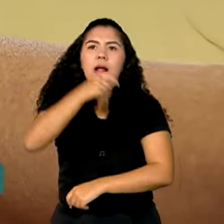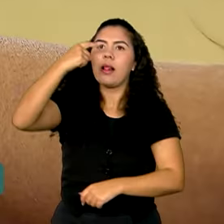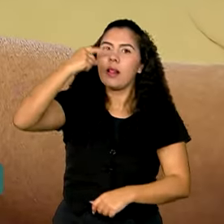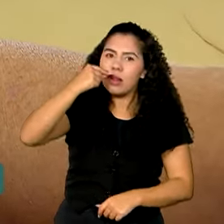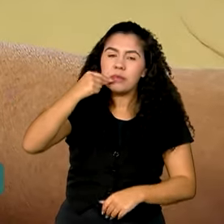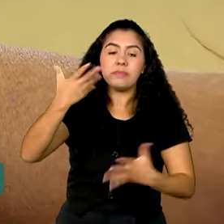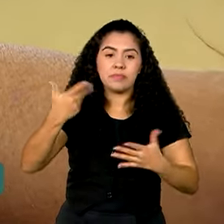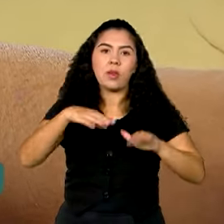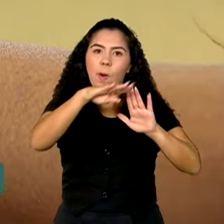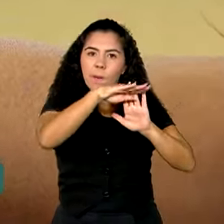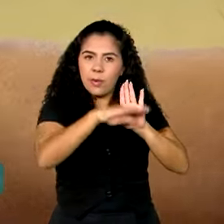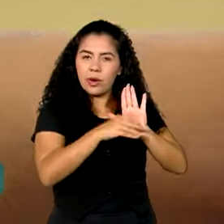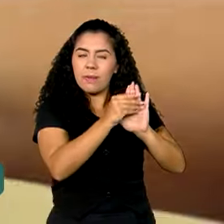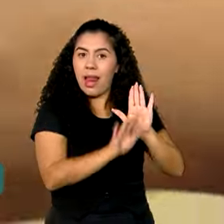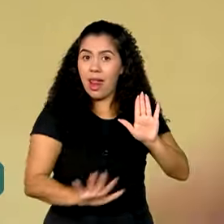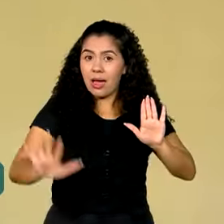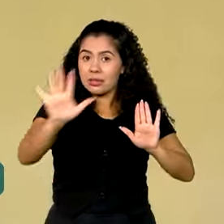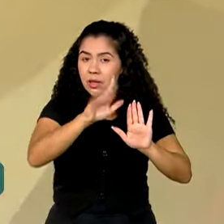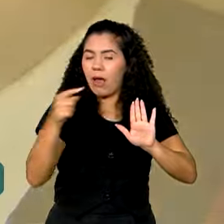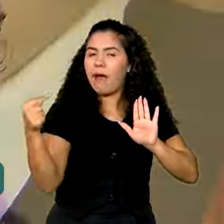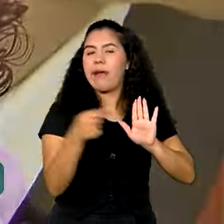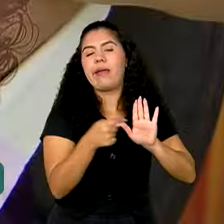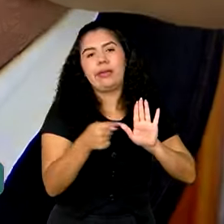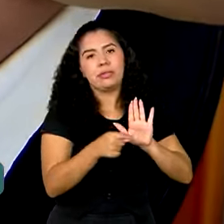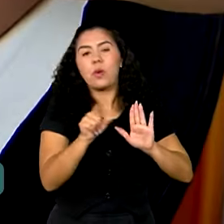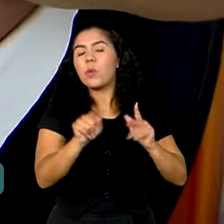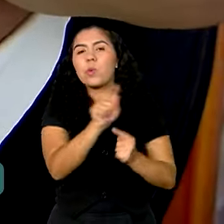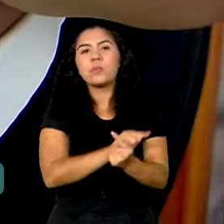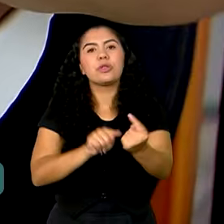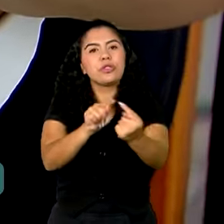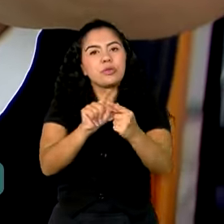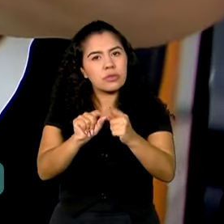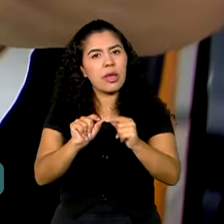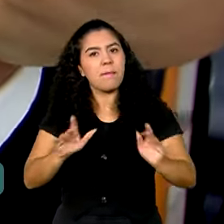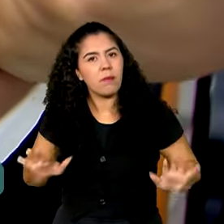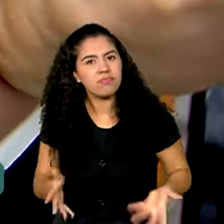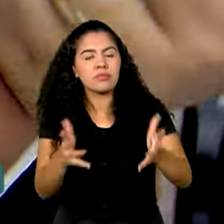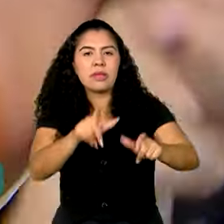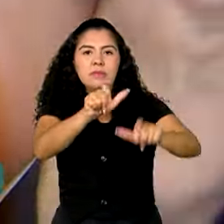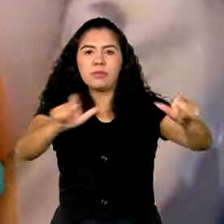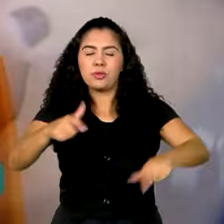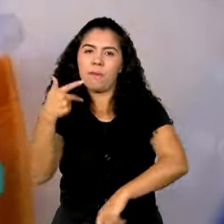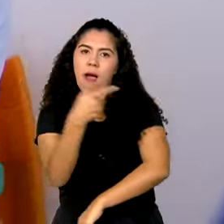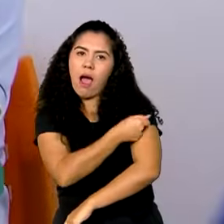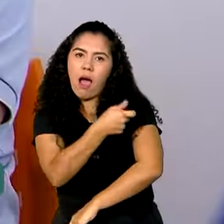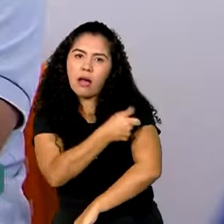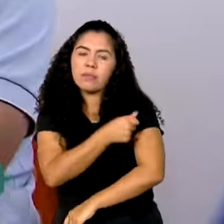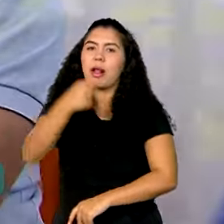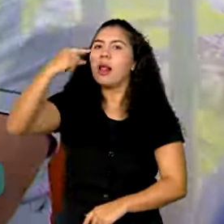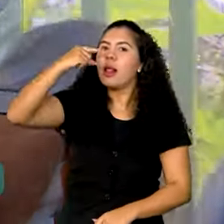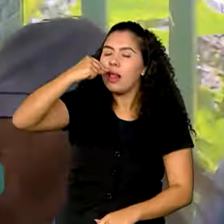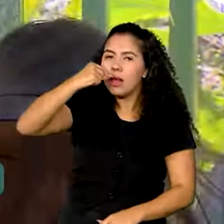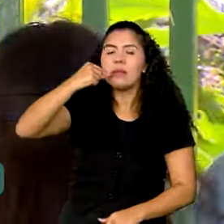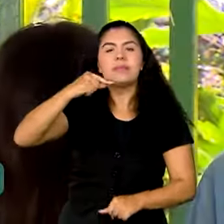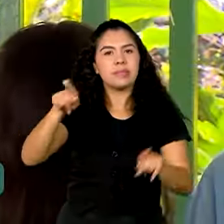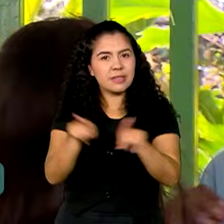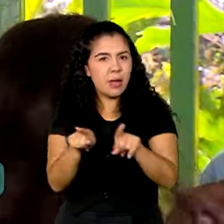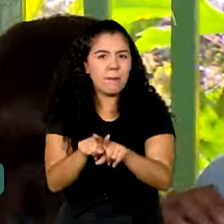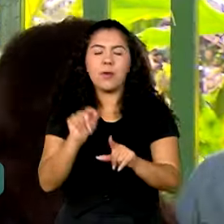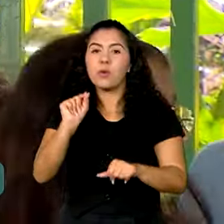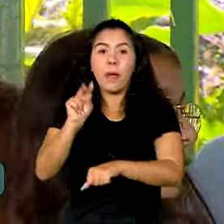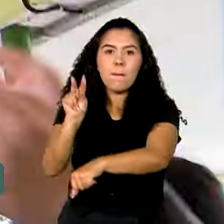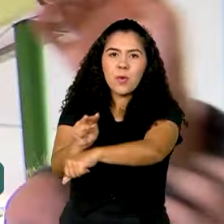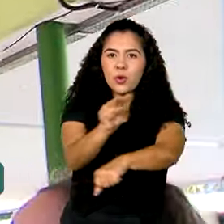cobertura. O Programa Nacional de Imunização, ele trabalha para aumentar a cobertura vacinal. E aumentar a cobertura vacinal é aumentar a proteção da